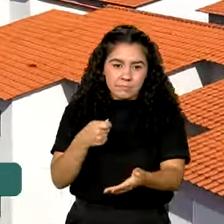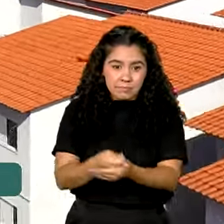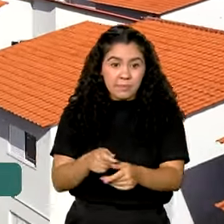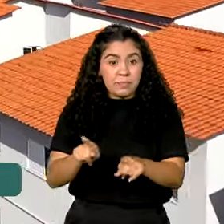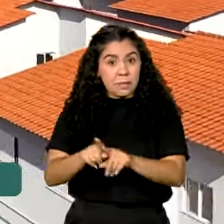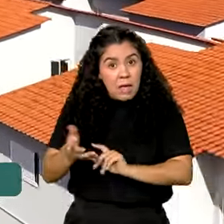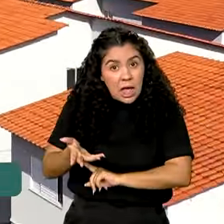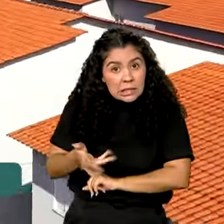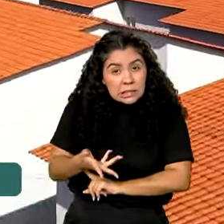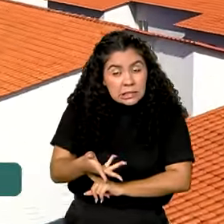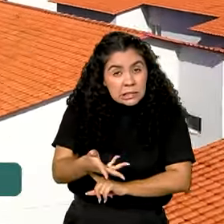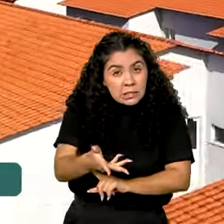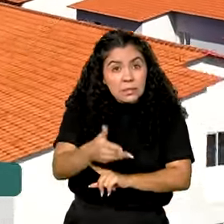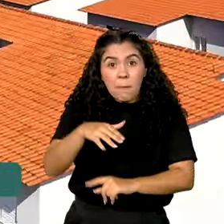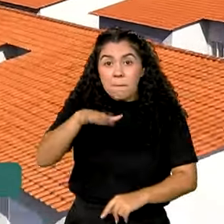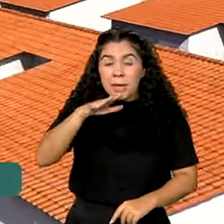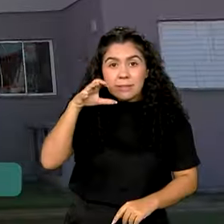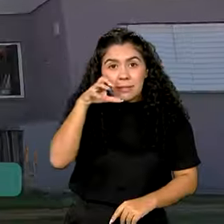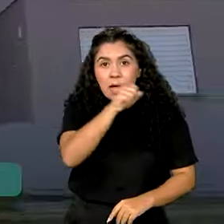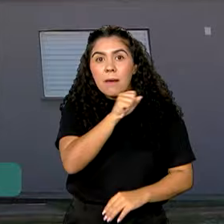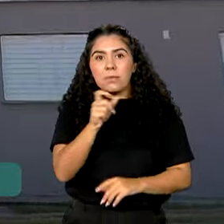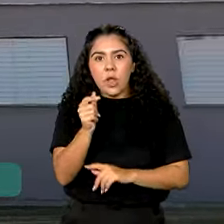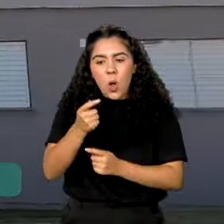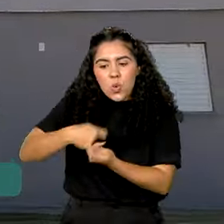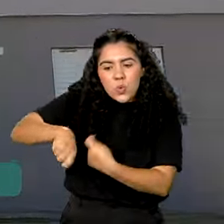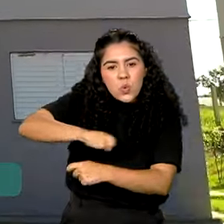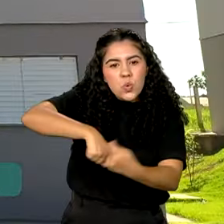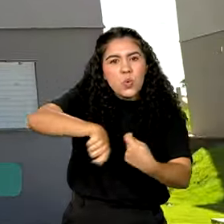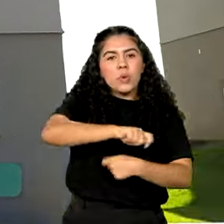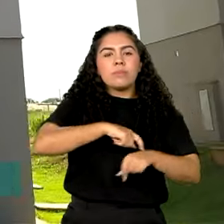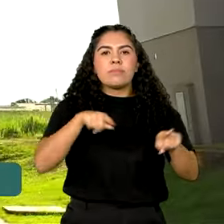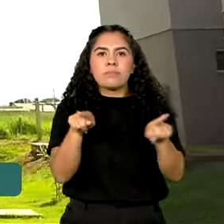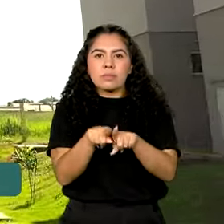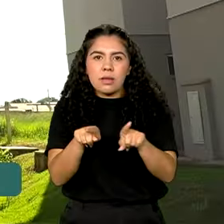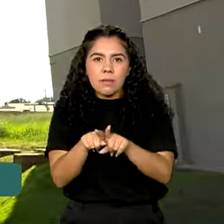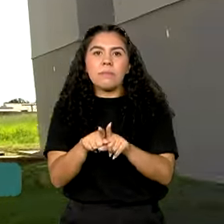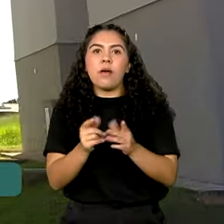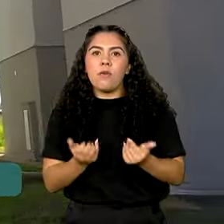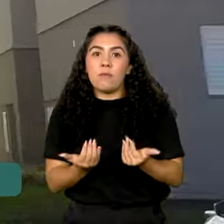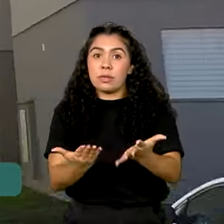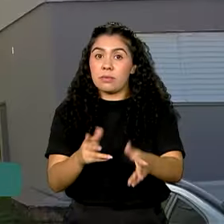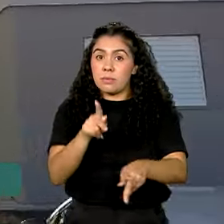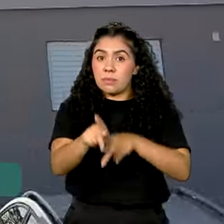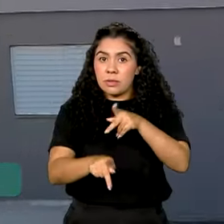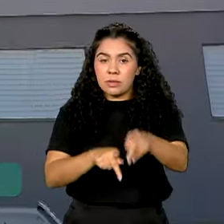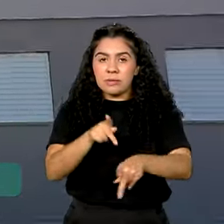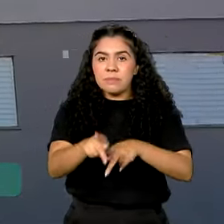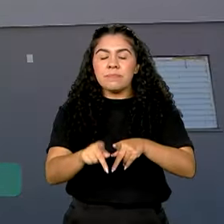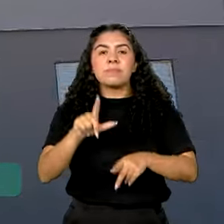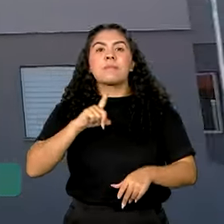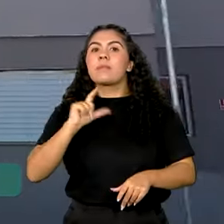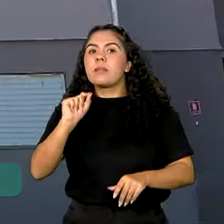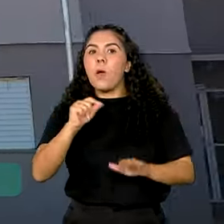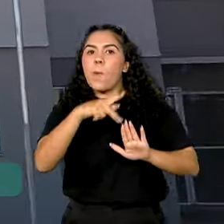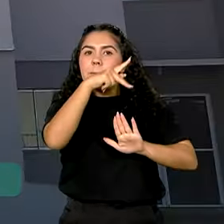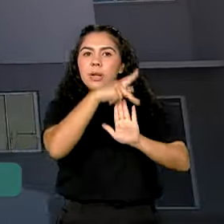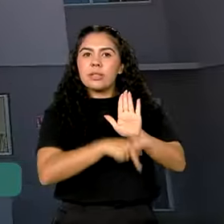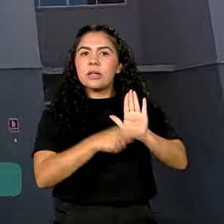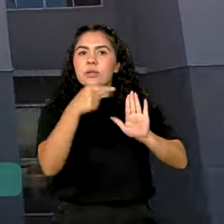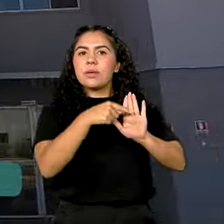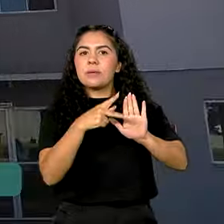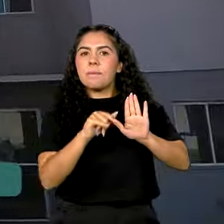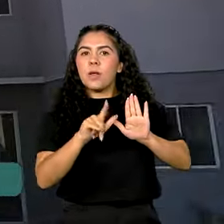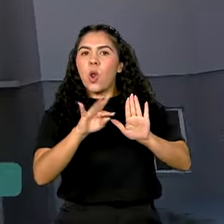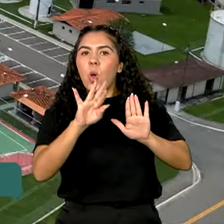acelerar ainda mais a economia e atender a população uma iniciativa piloto está em teste no